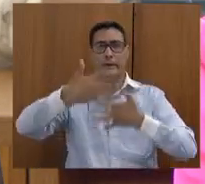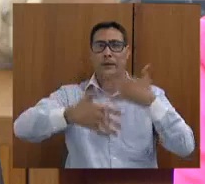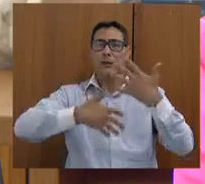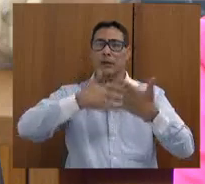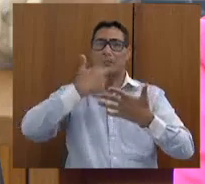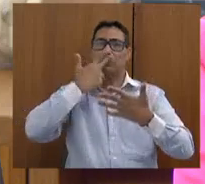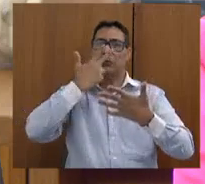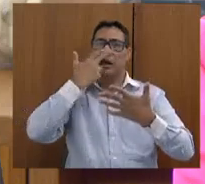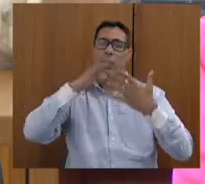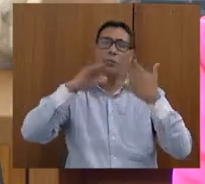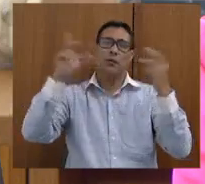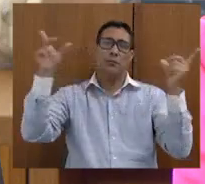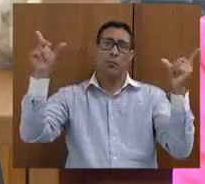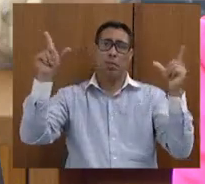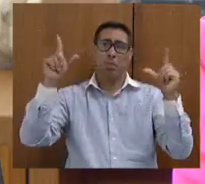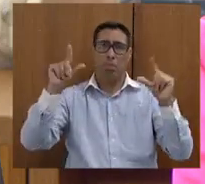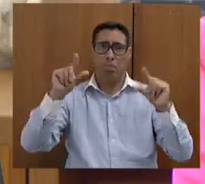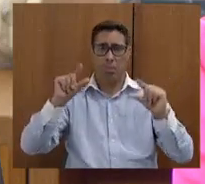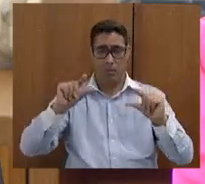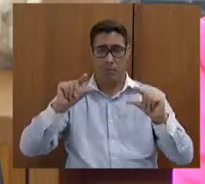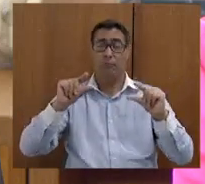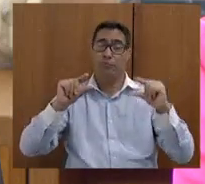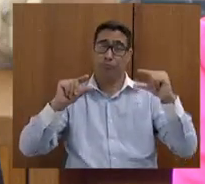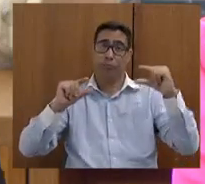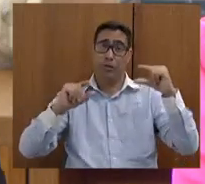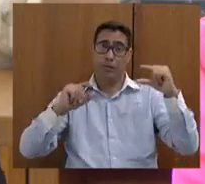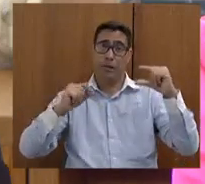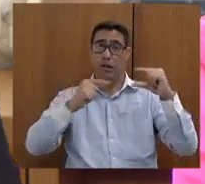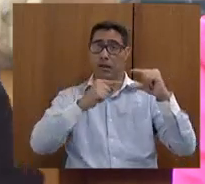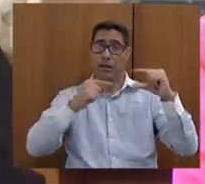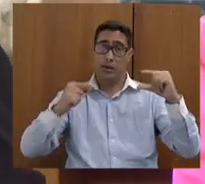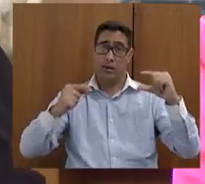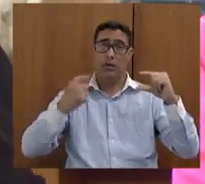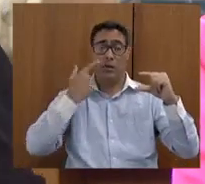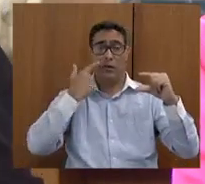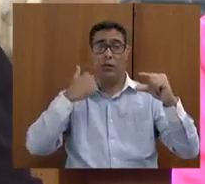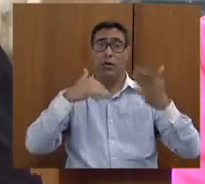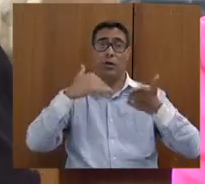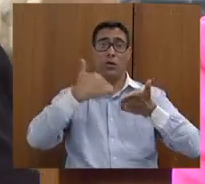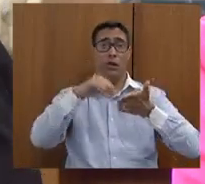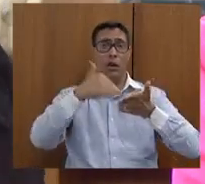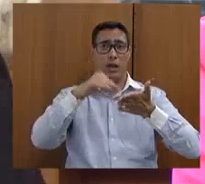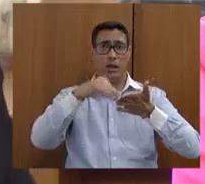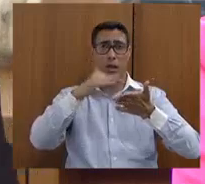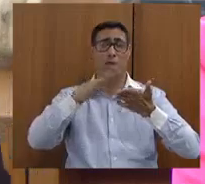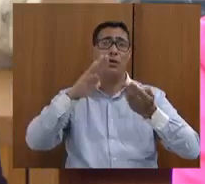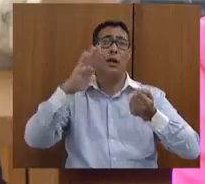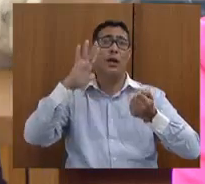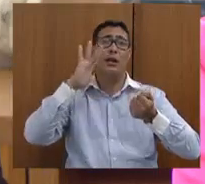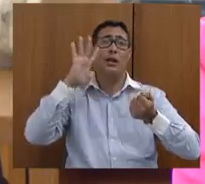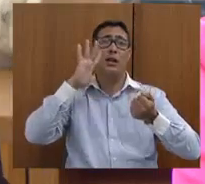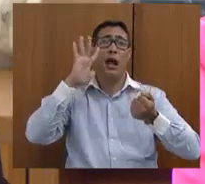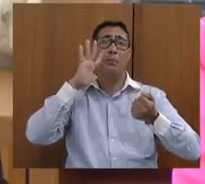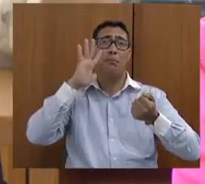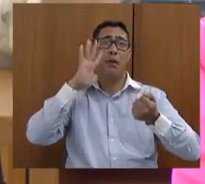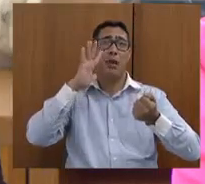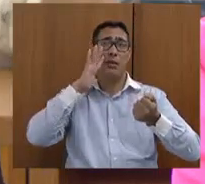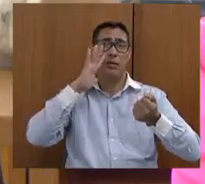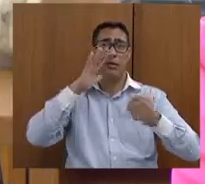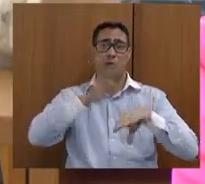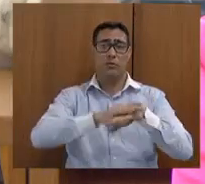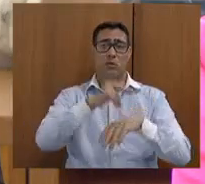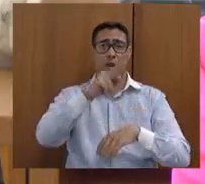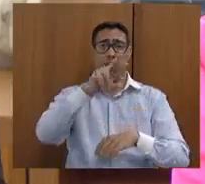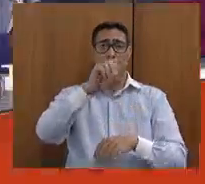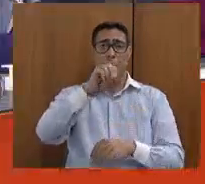enxuto sabe muito pequeno então eu queria ouvir aí do secretário um pouco como é que vocês estão pensando nisso ponto de vista da projeção